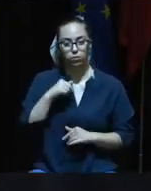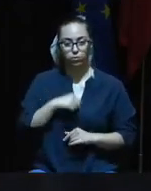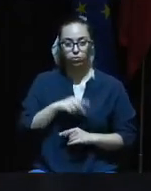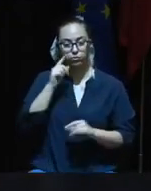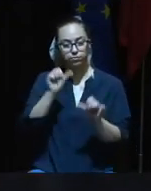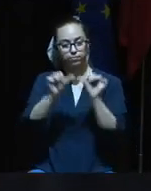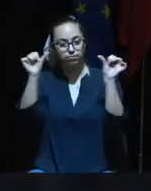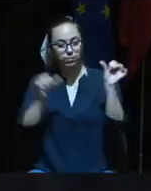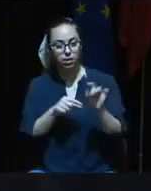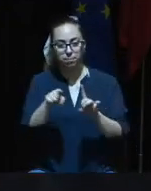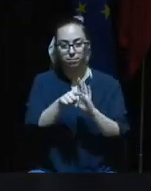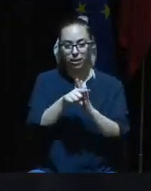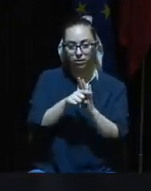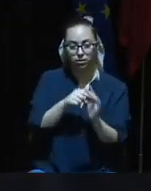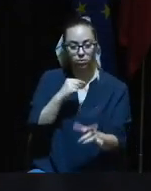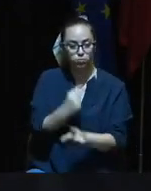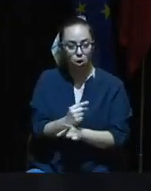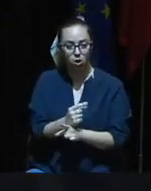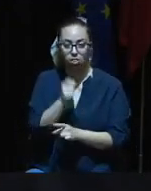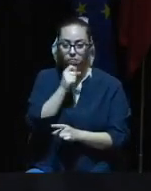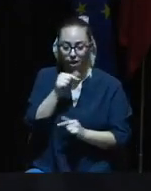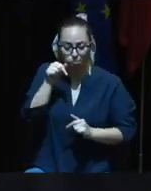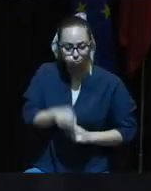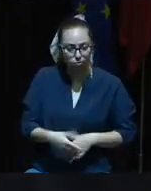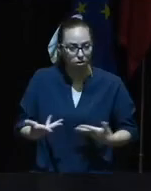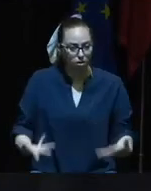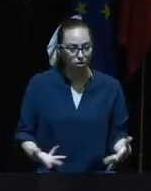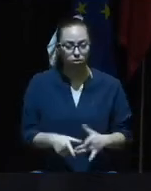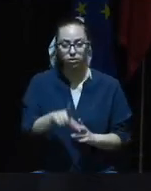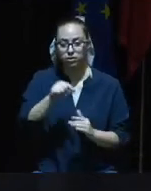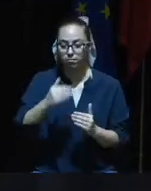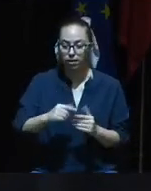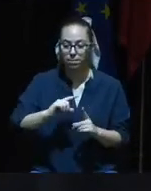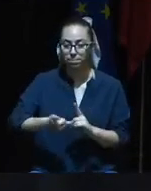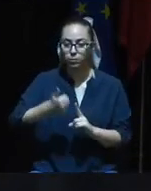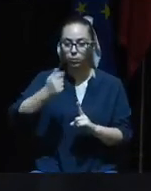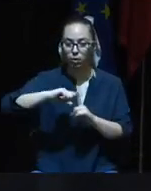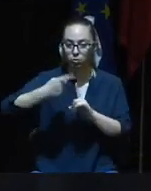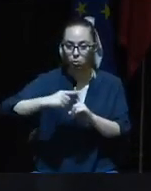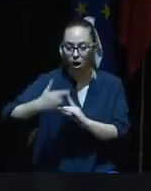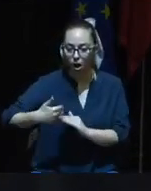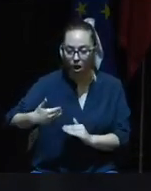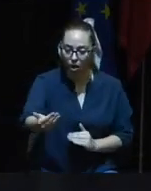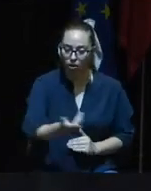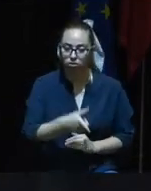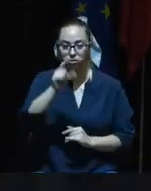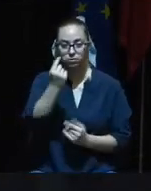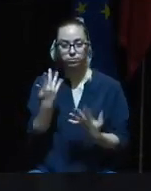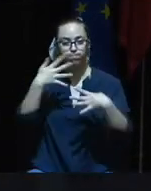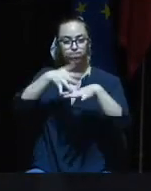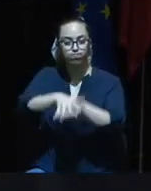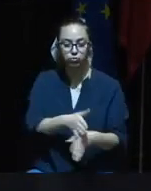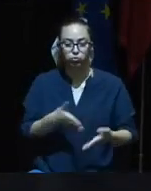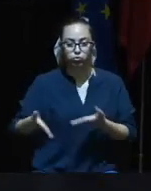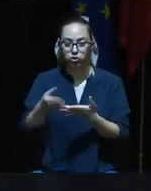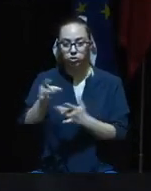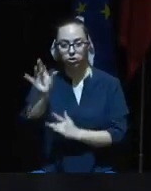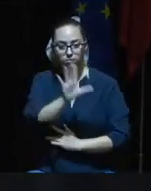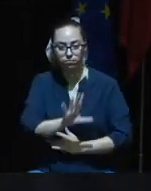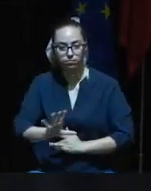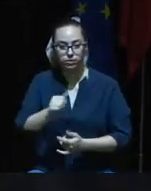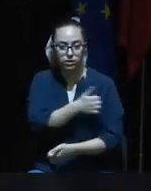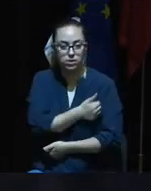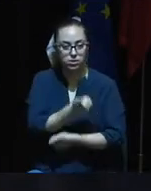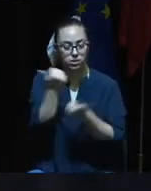aqui hoje apresentará uma medida simultânea que pode ser já implementada e melhorada nos próximos anos e que deve ser integrada com o restante estratégia da cidade